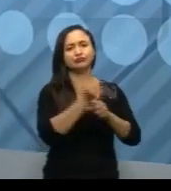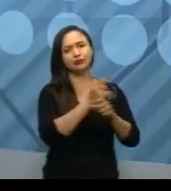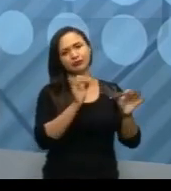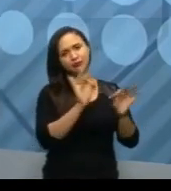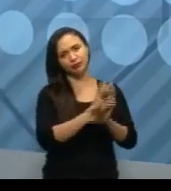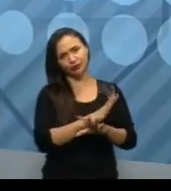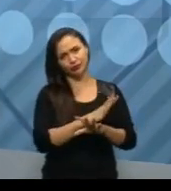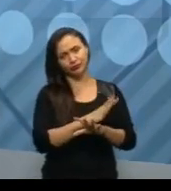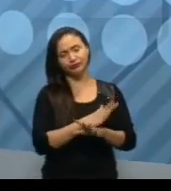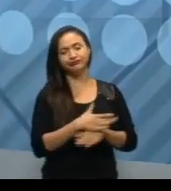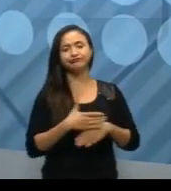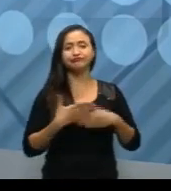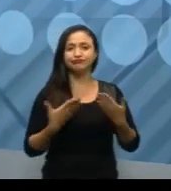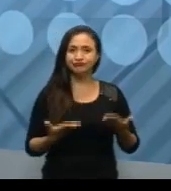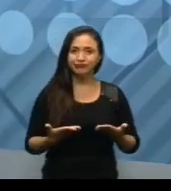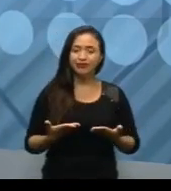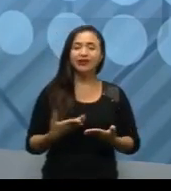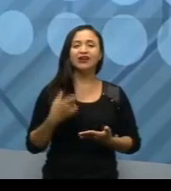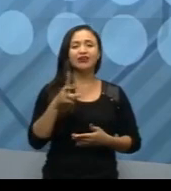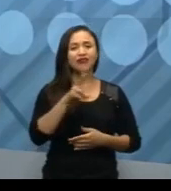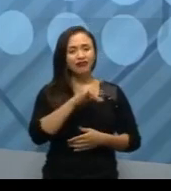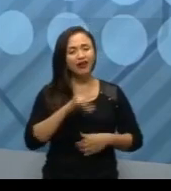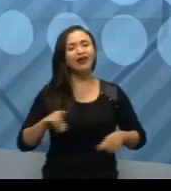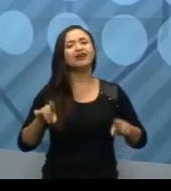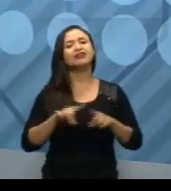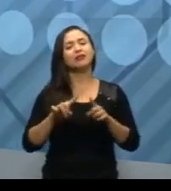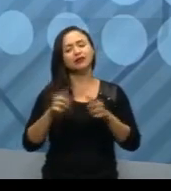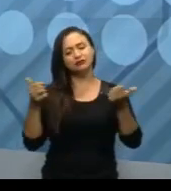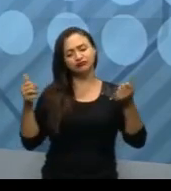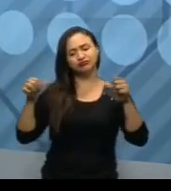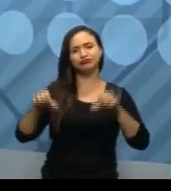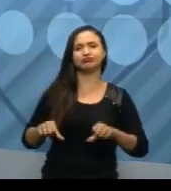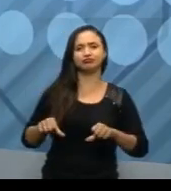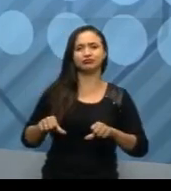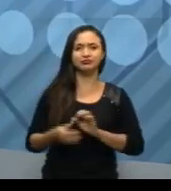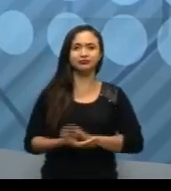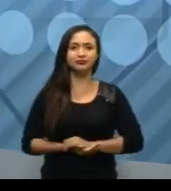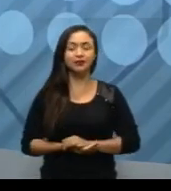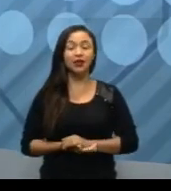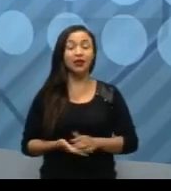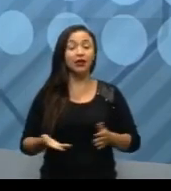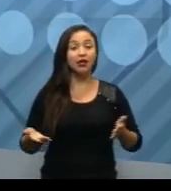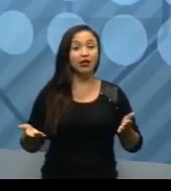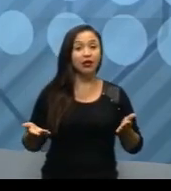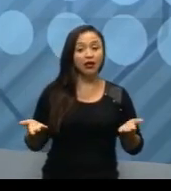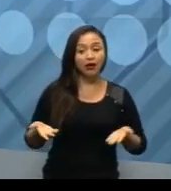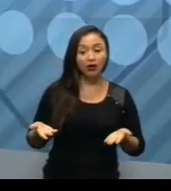dela. Então, você acaba se prejudicando com isso. Agora, em questões